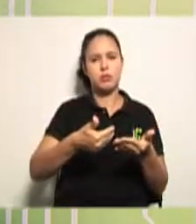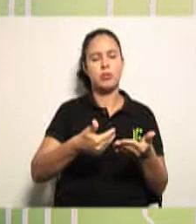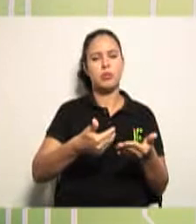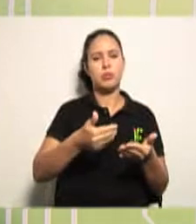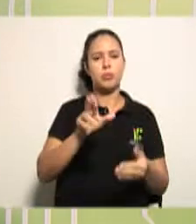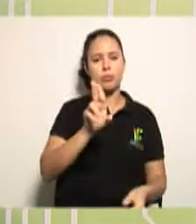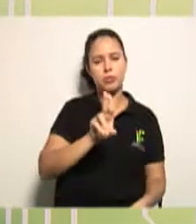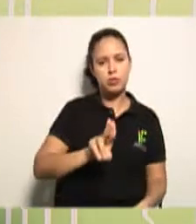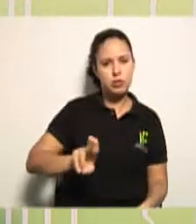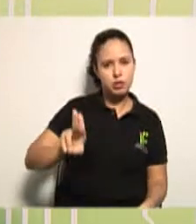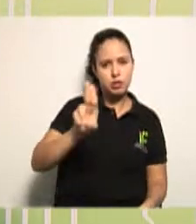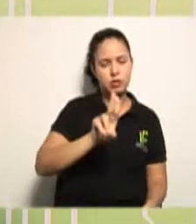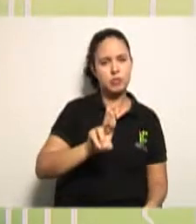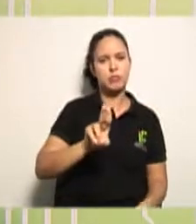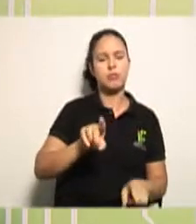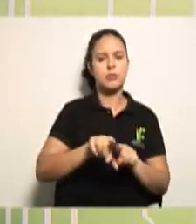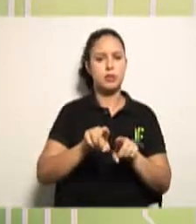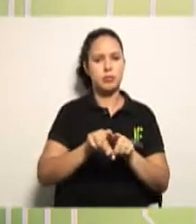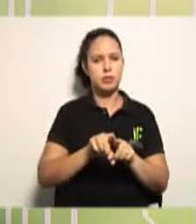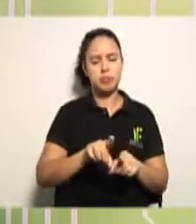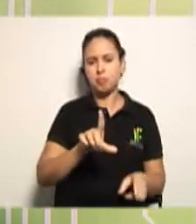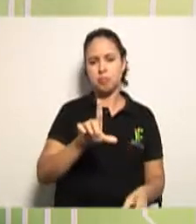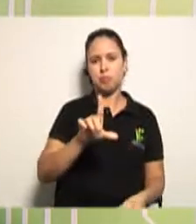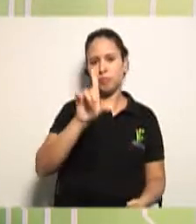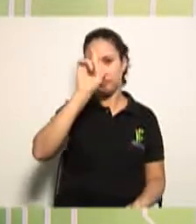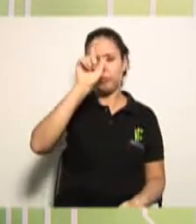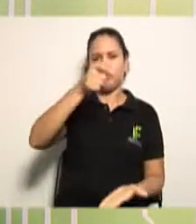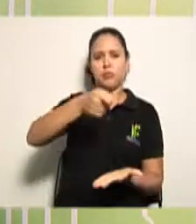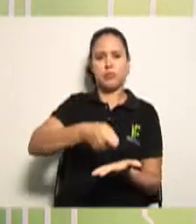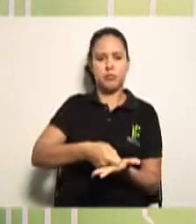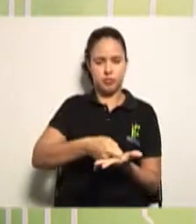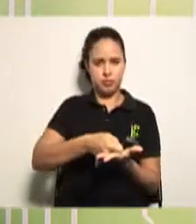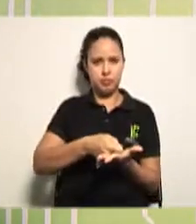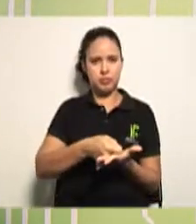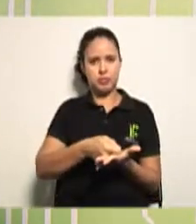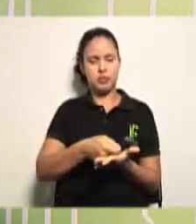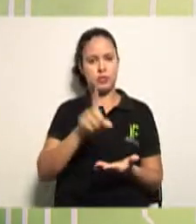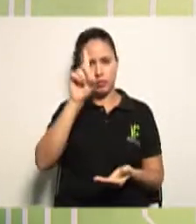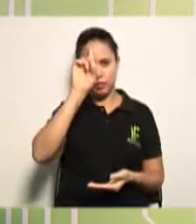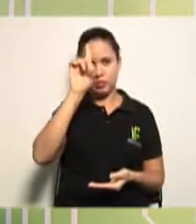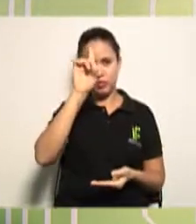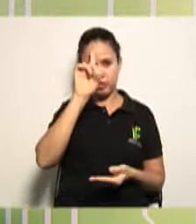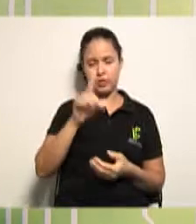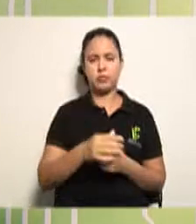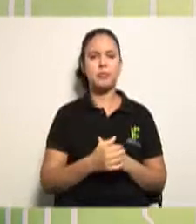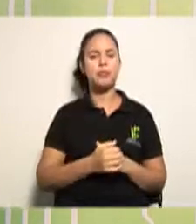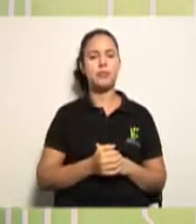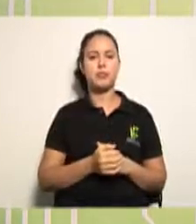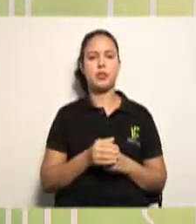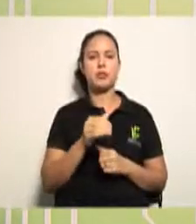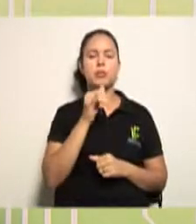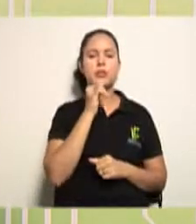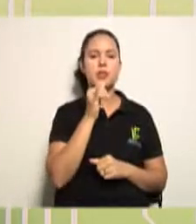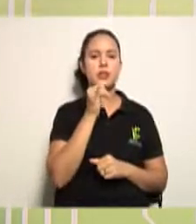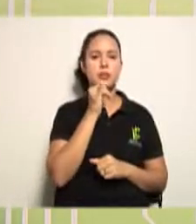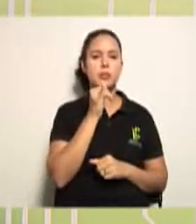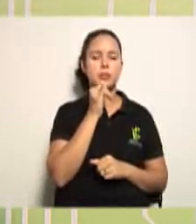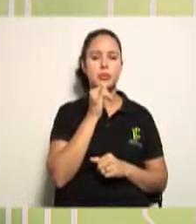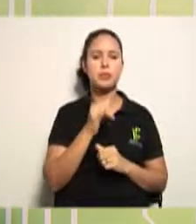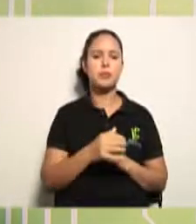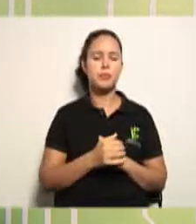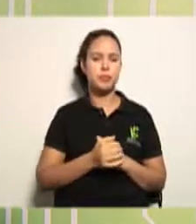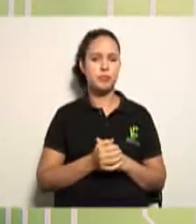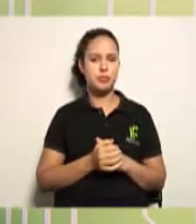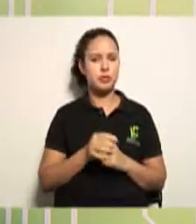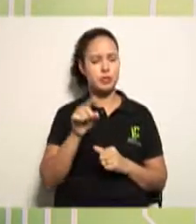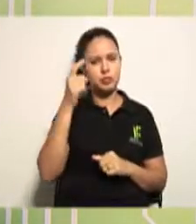decisões. Nós todo dia tomamos decisões. Vou falar um exemplo. Você fala, talvez você